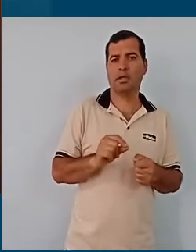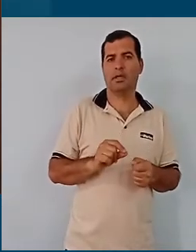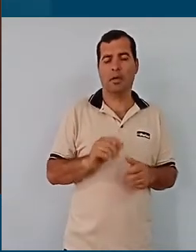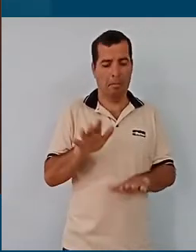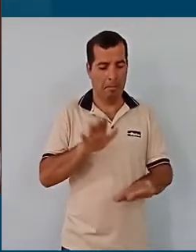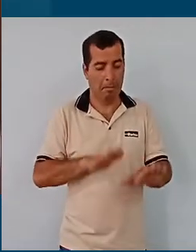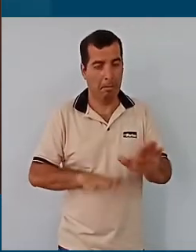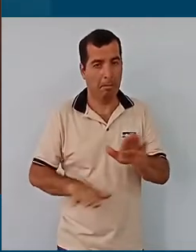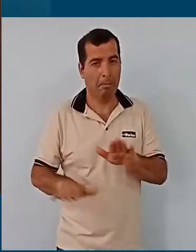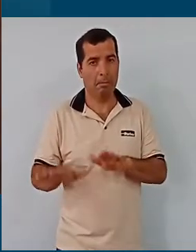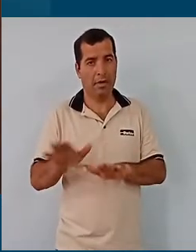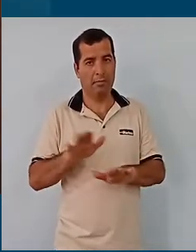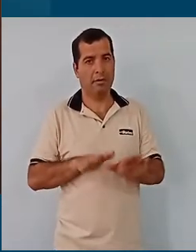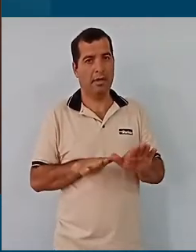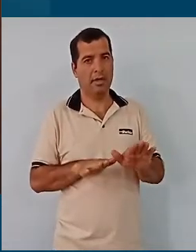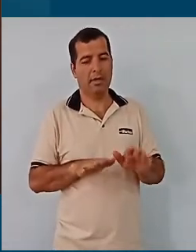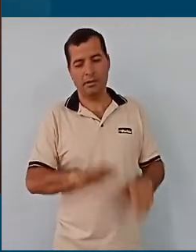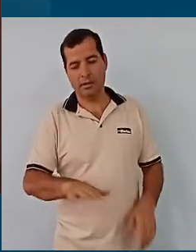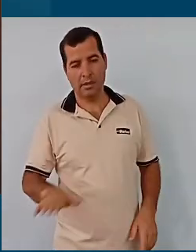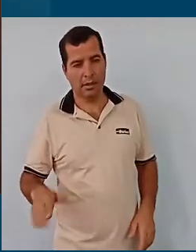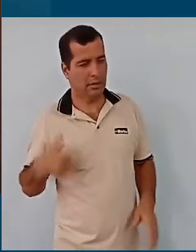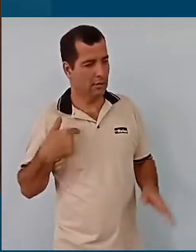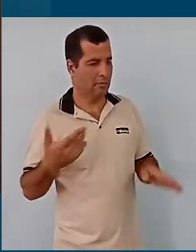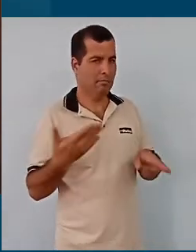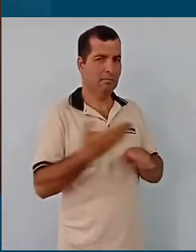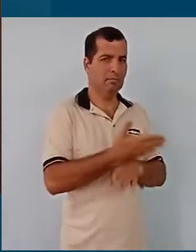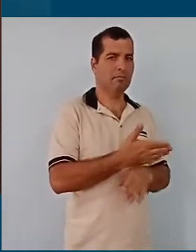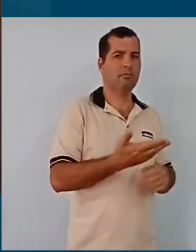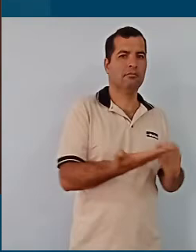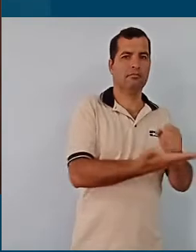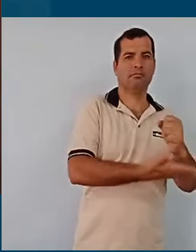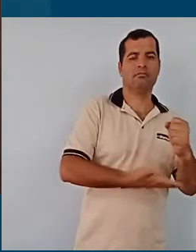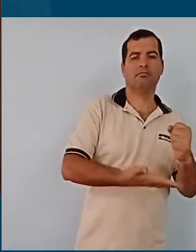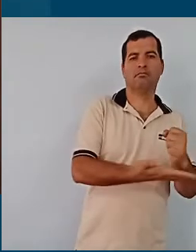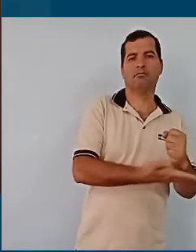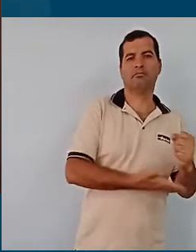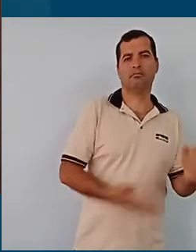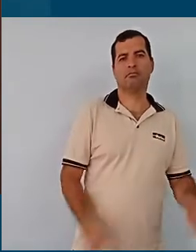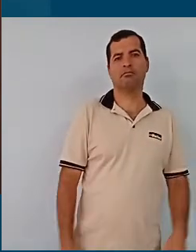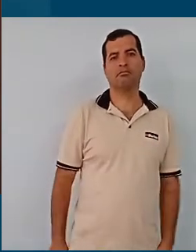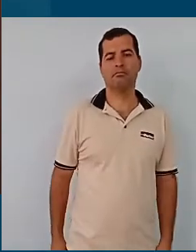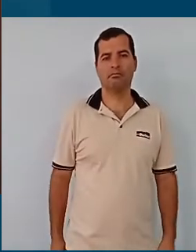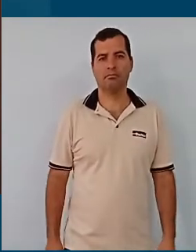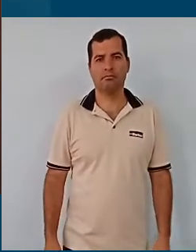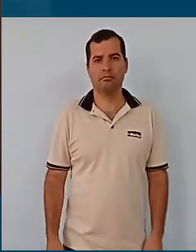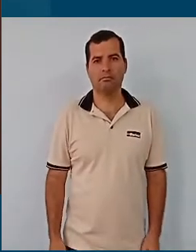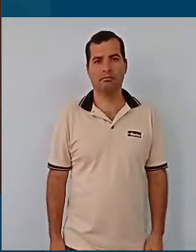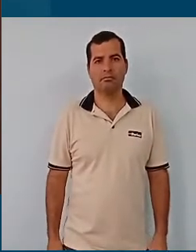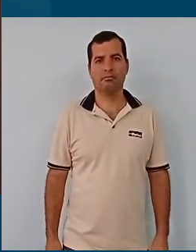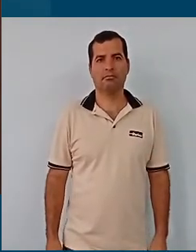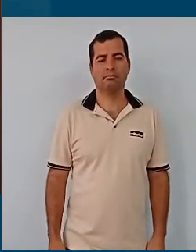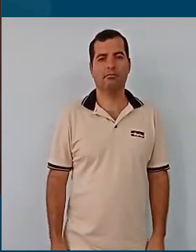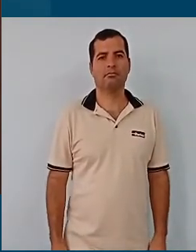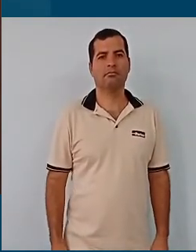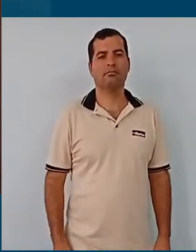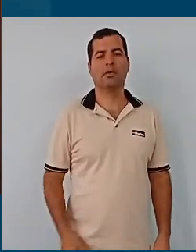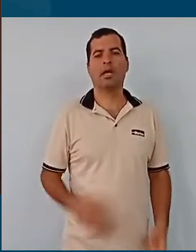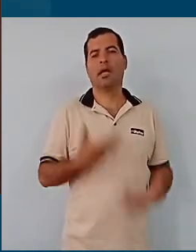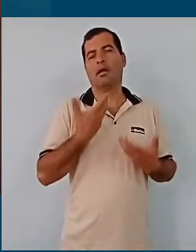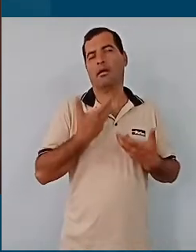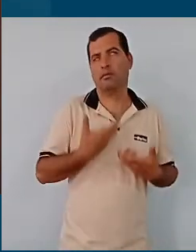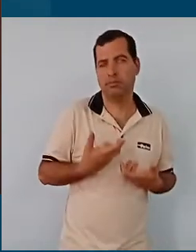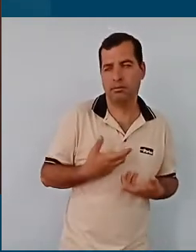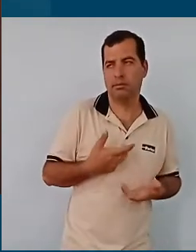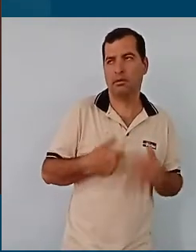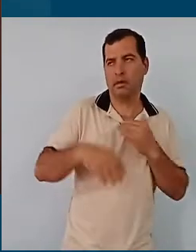preparar, enquanto vivem, preparar as crianças para chegarem no ensino fundamental não cansadas de